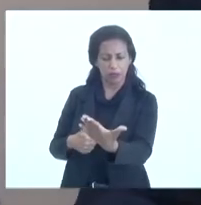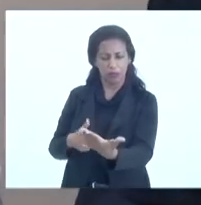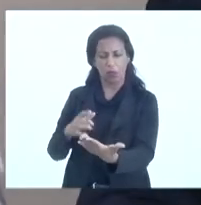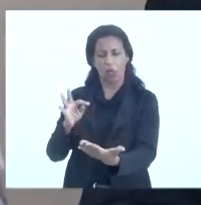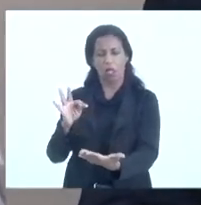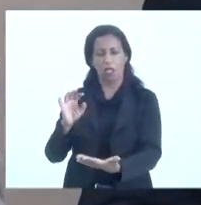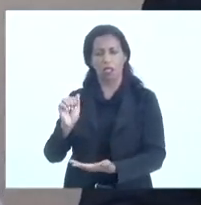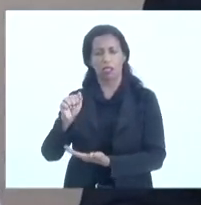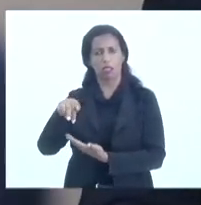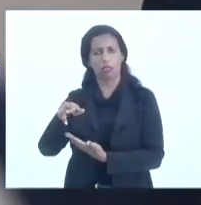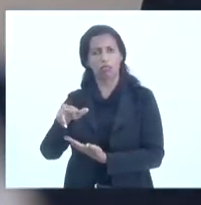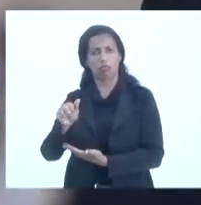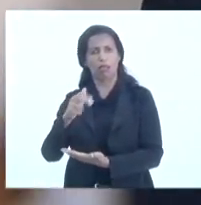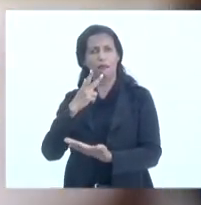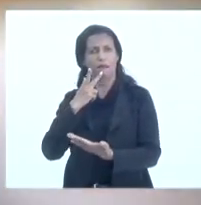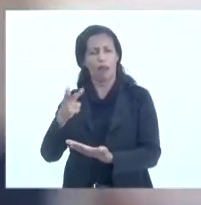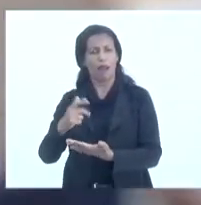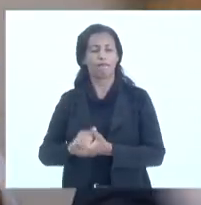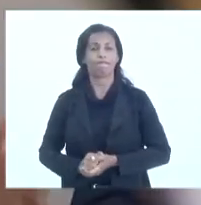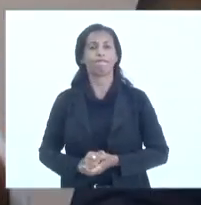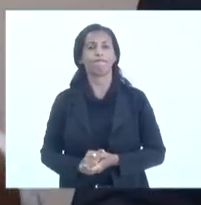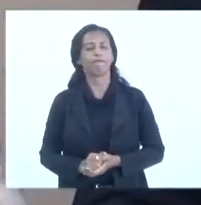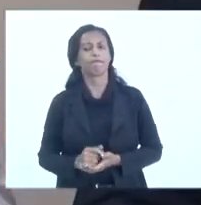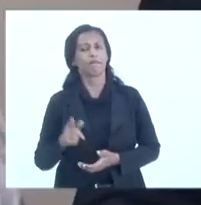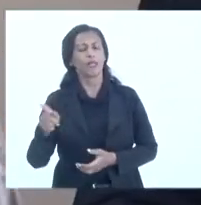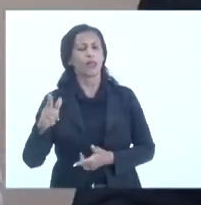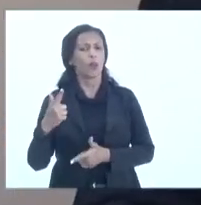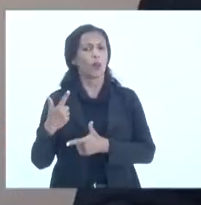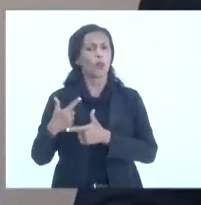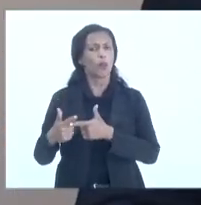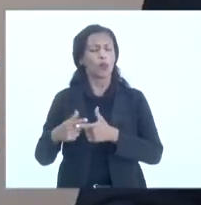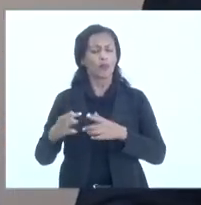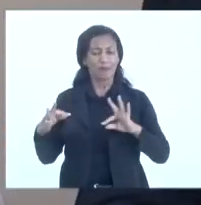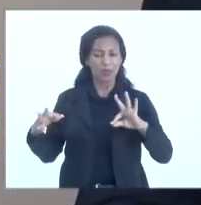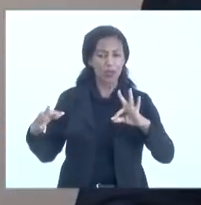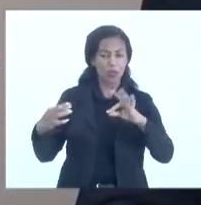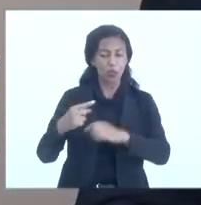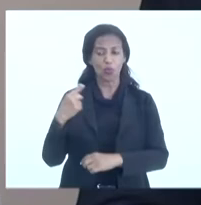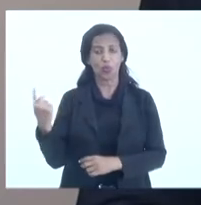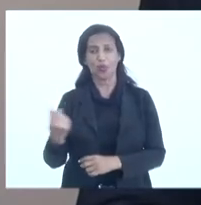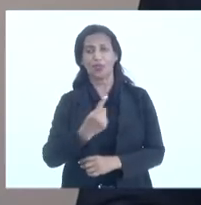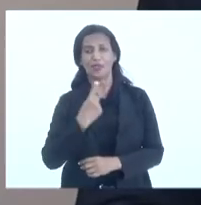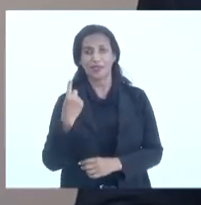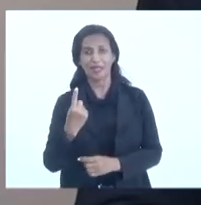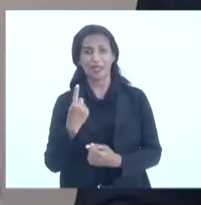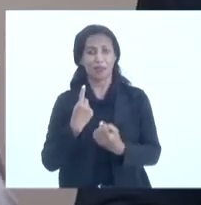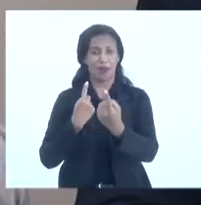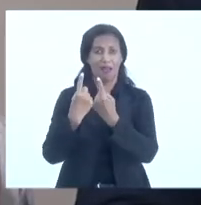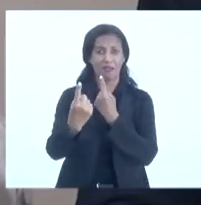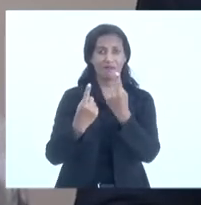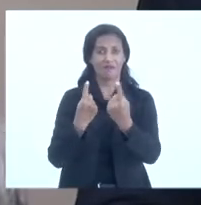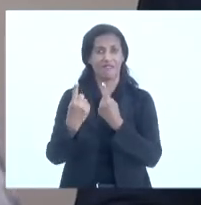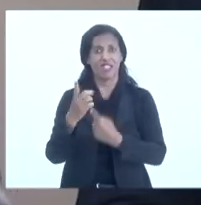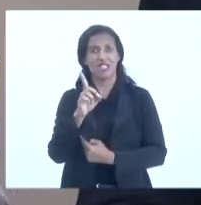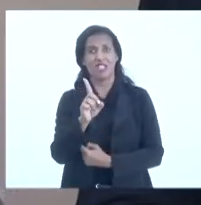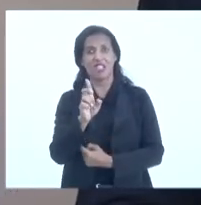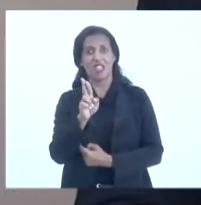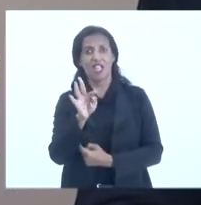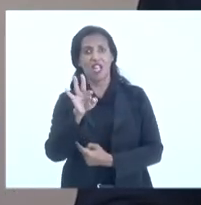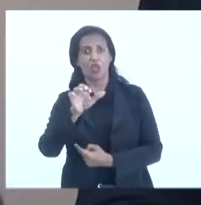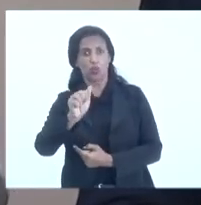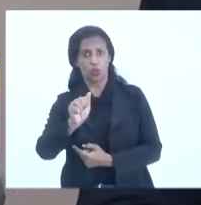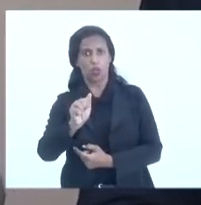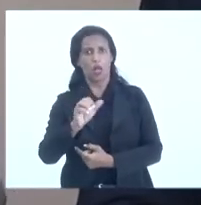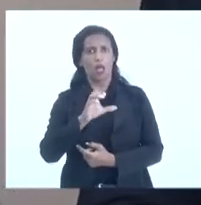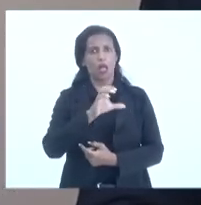Itamar, pelo cluster automotivo, ele dizendo de um problema que todos temos enfrentado à margem da Dutra. A CCR Nova